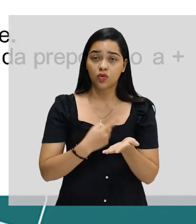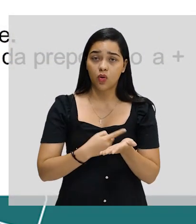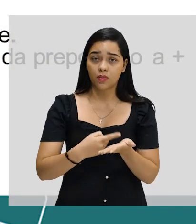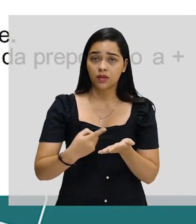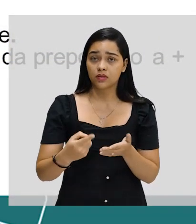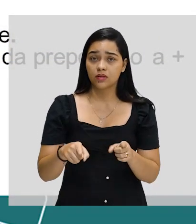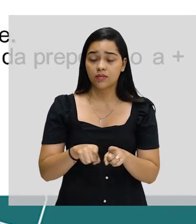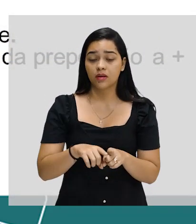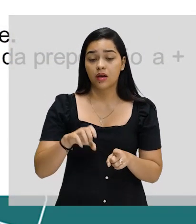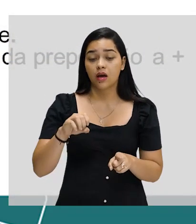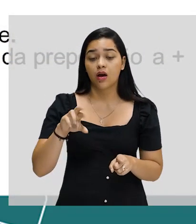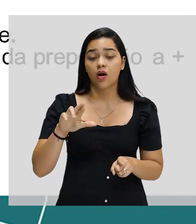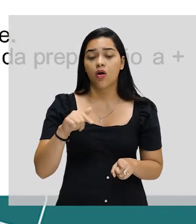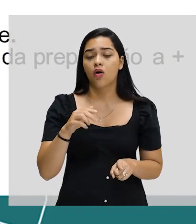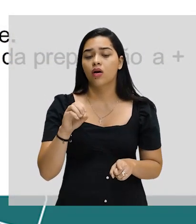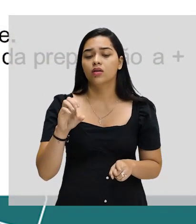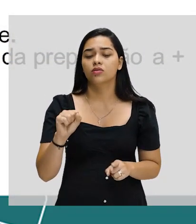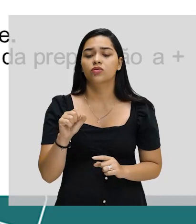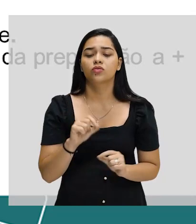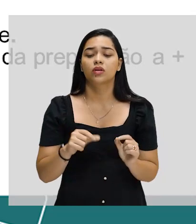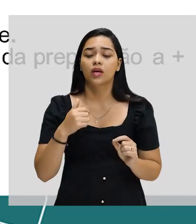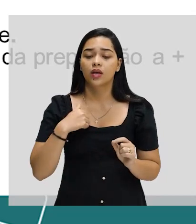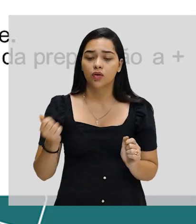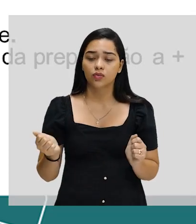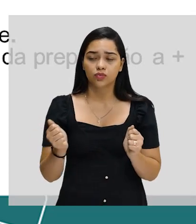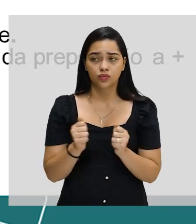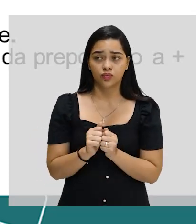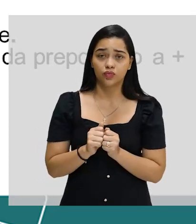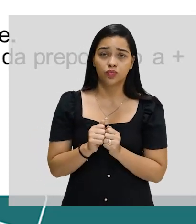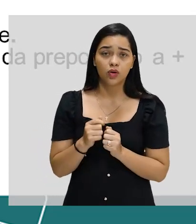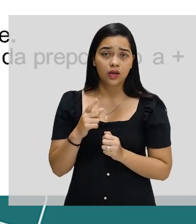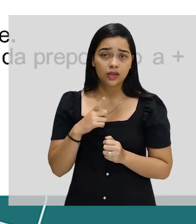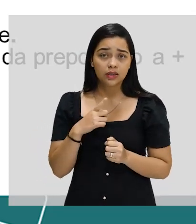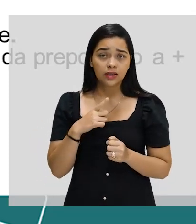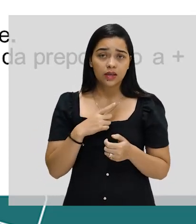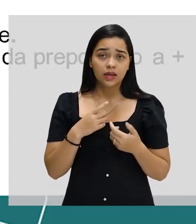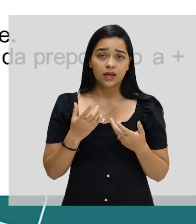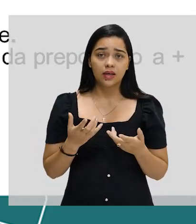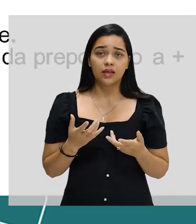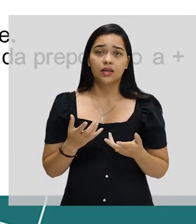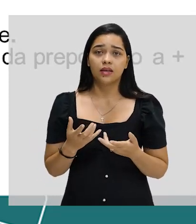as contrações. O que é combinação? É quando eu junto uma